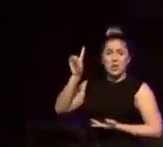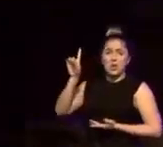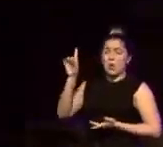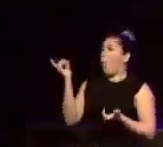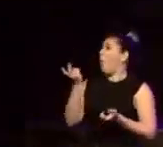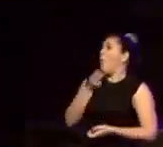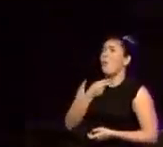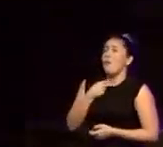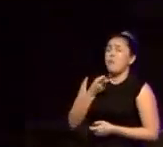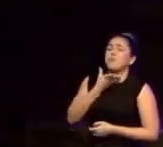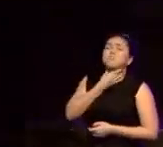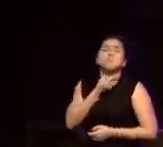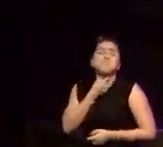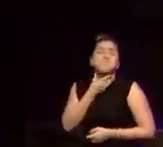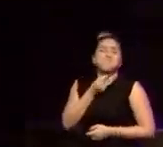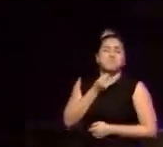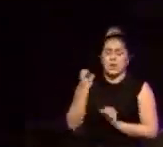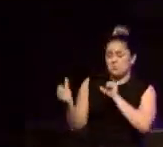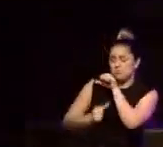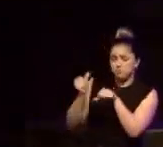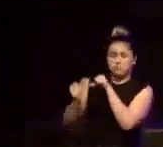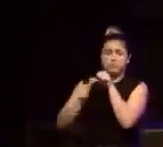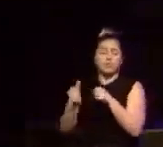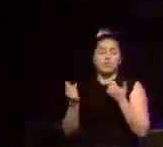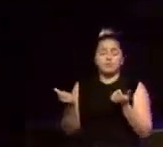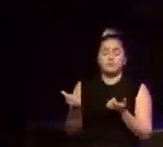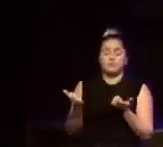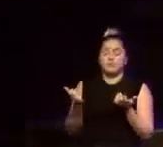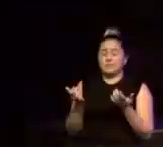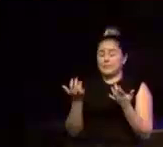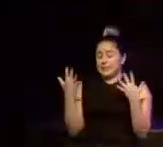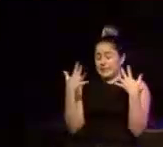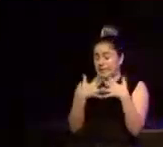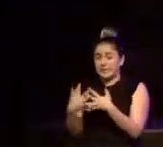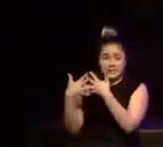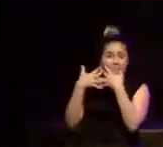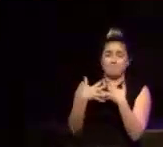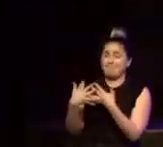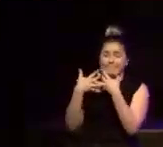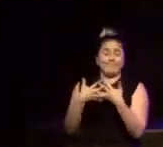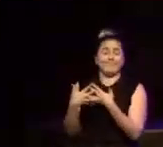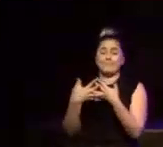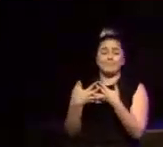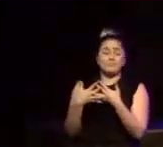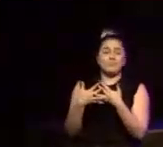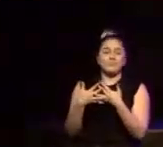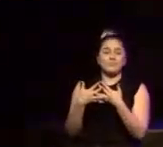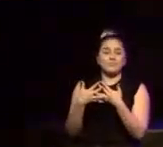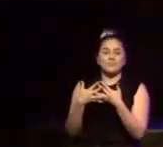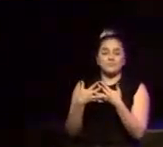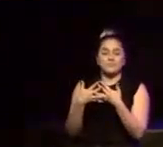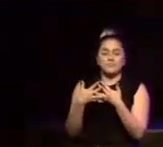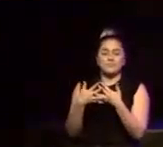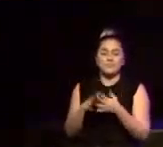eu estou tentando botar uma máscara, quer saber um negócio? Eu vou sair também, antiquado, seja que for, muito político.